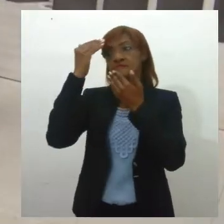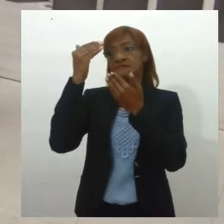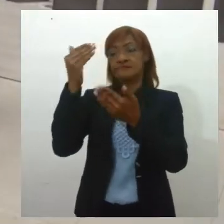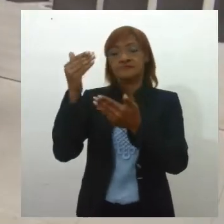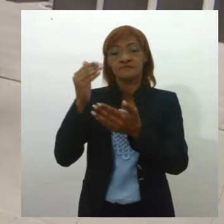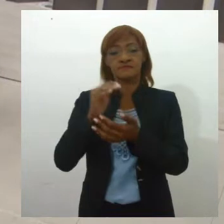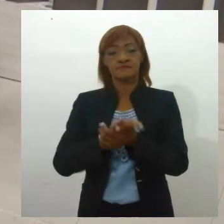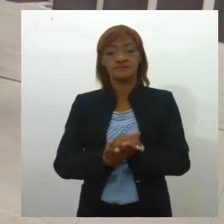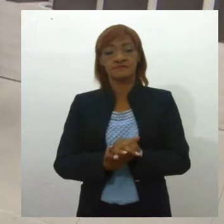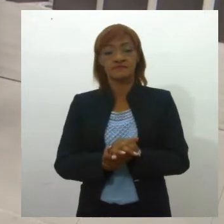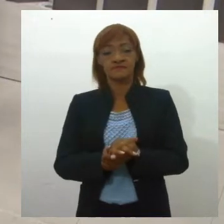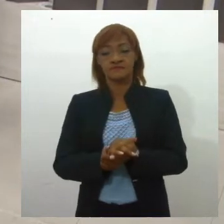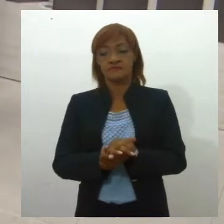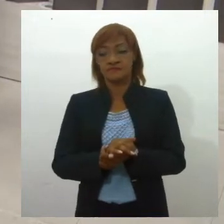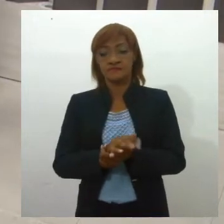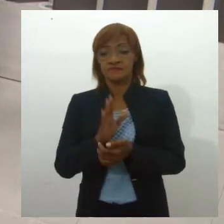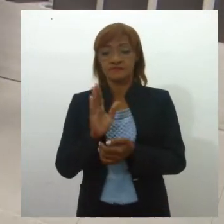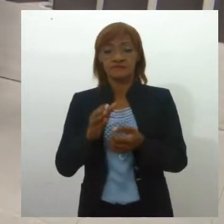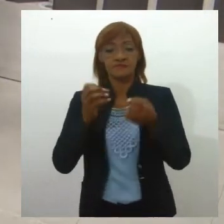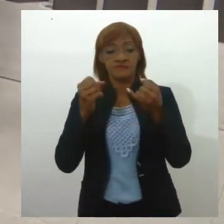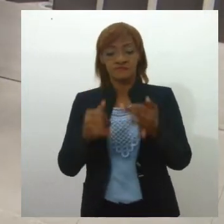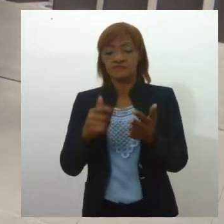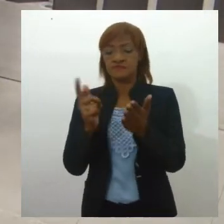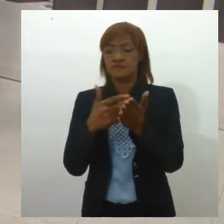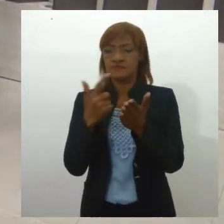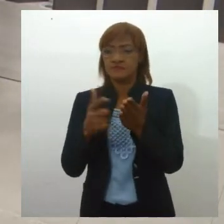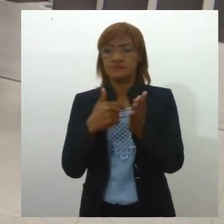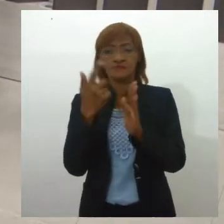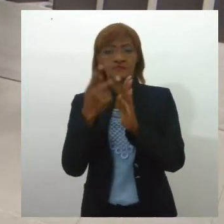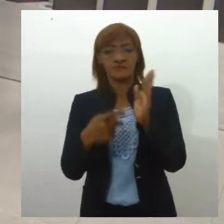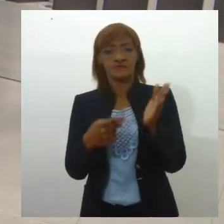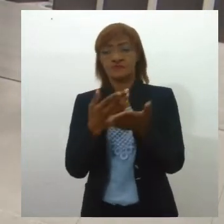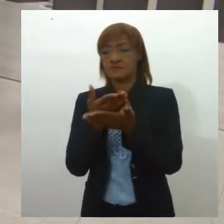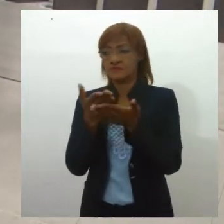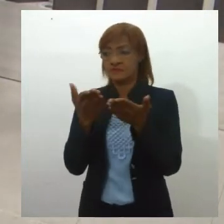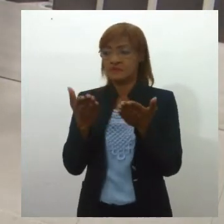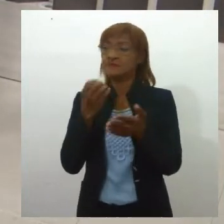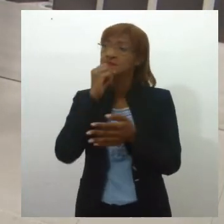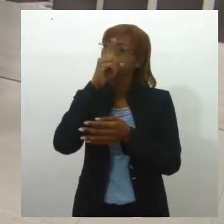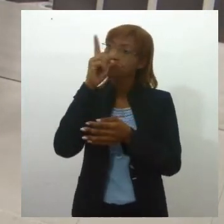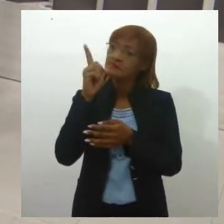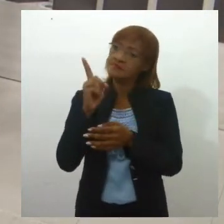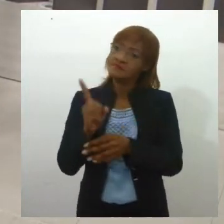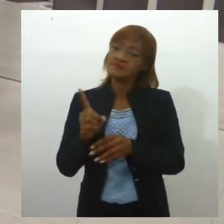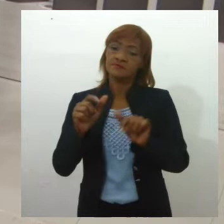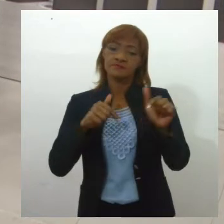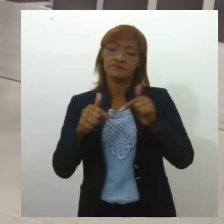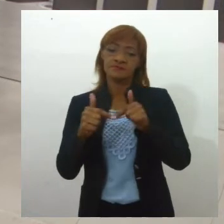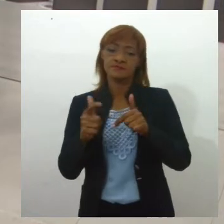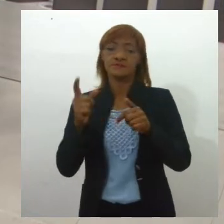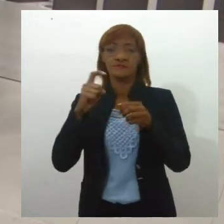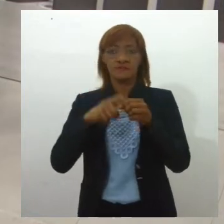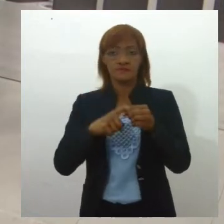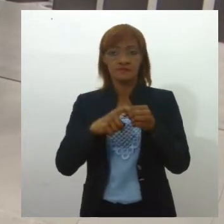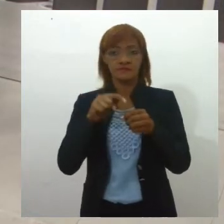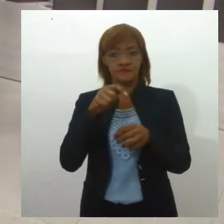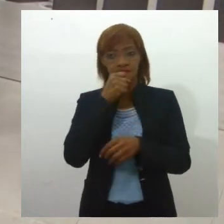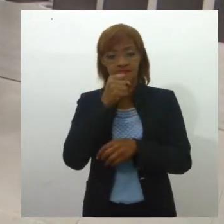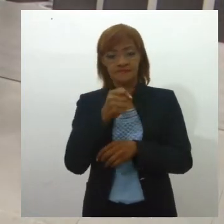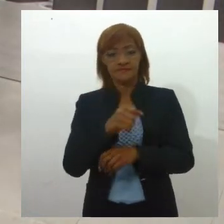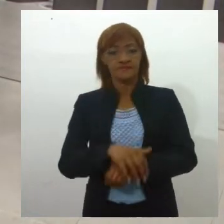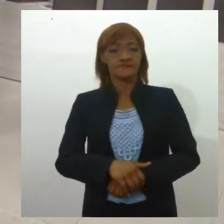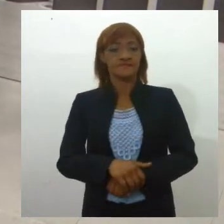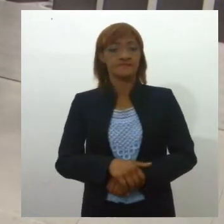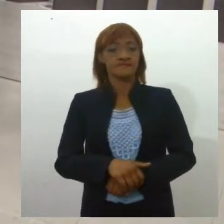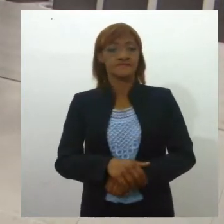em nosso jornal, por falar um pouquinho sobre o livro, sobre o projeto de vocês. Tá? Tenha um bom dia, um bom trabalho e até o nosso próximo encontro aqui no jornal.